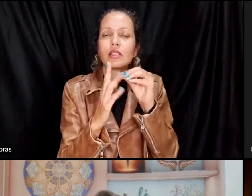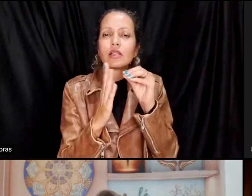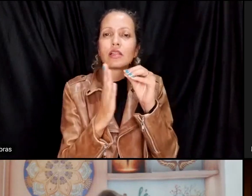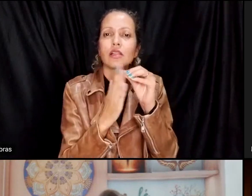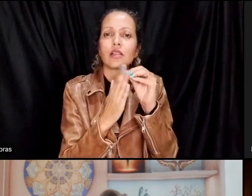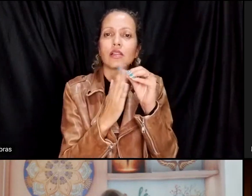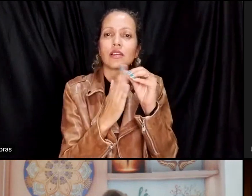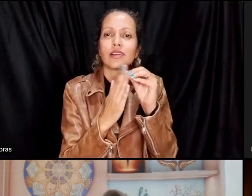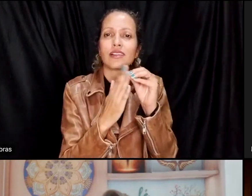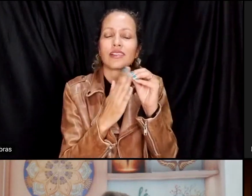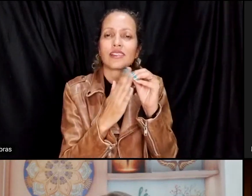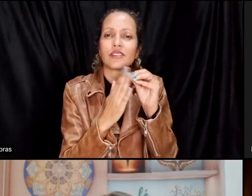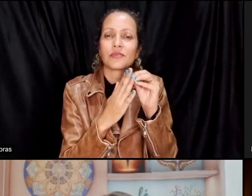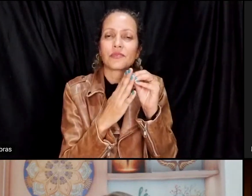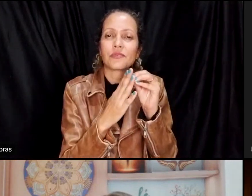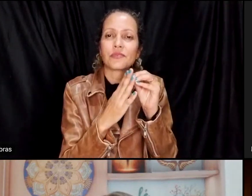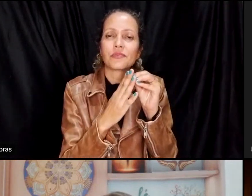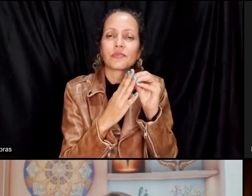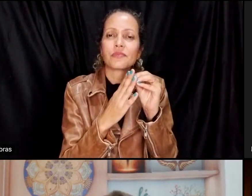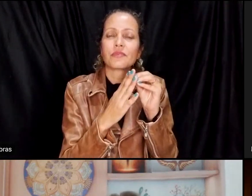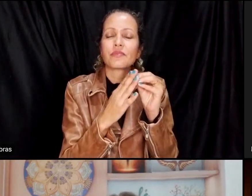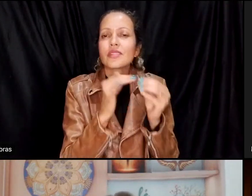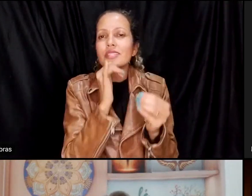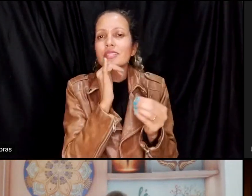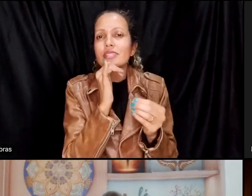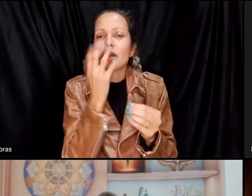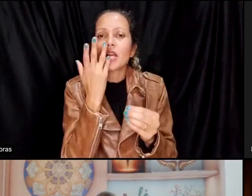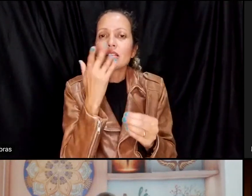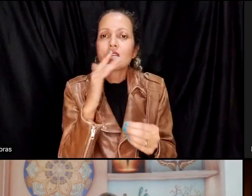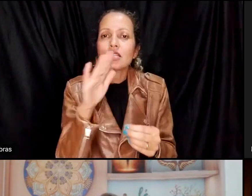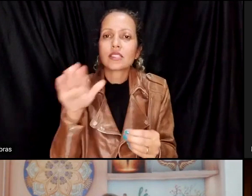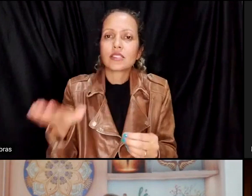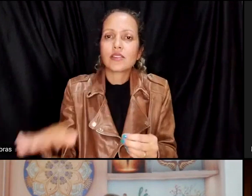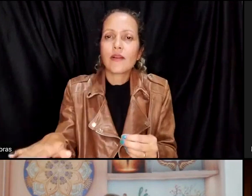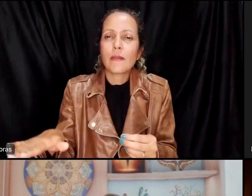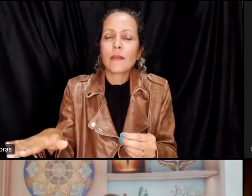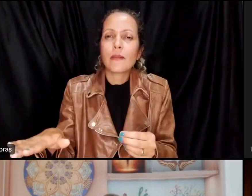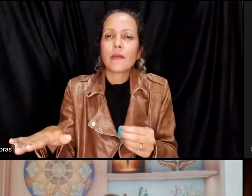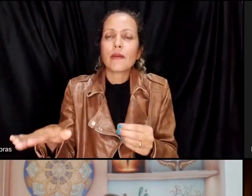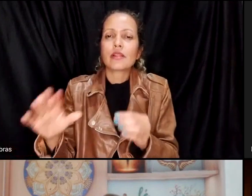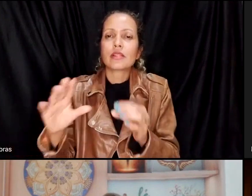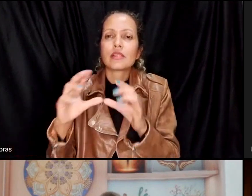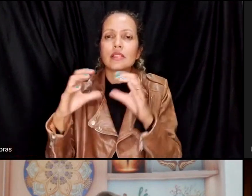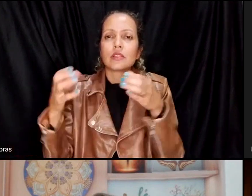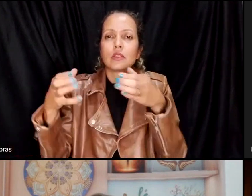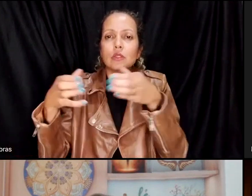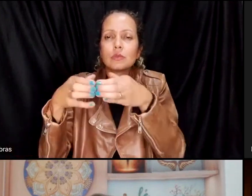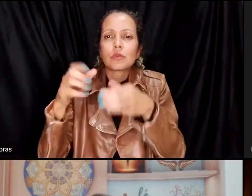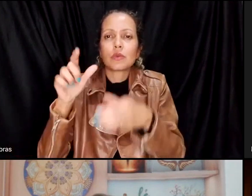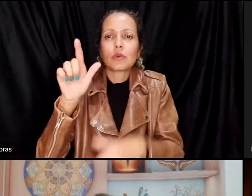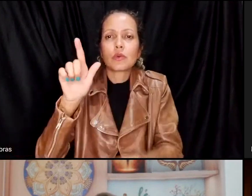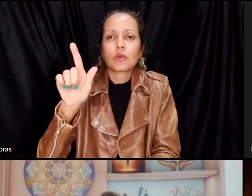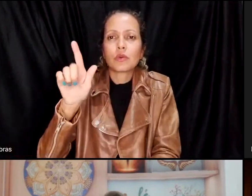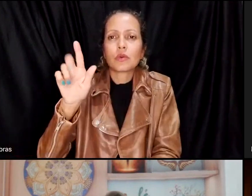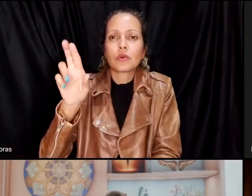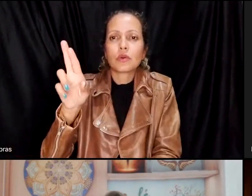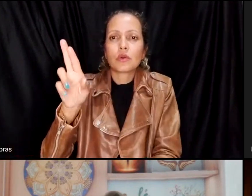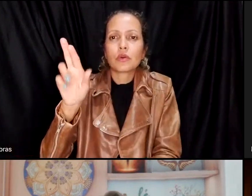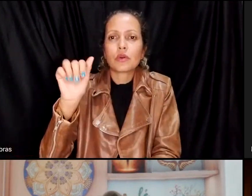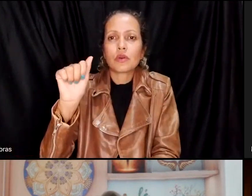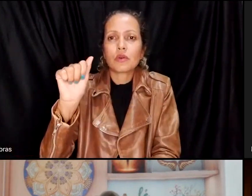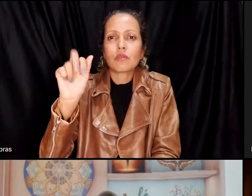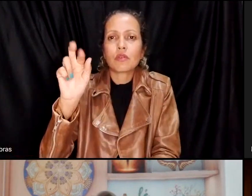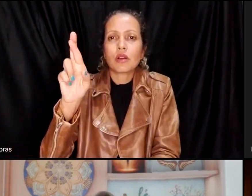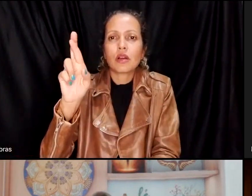povo Guarani, ela vai aprender que língua? Guarani. A criança